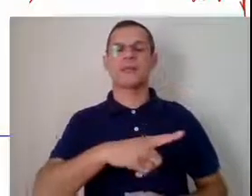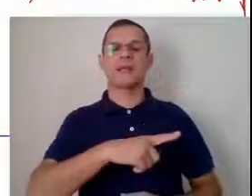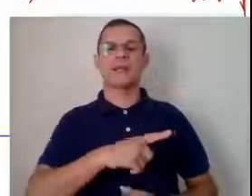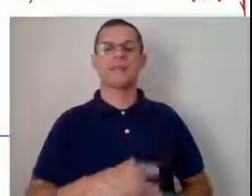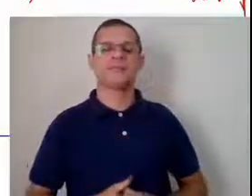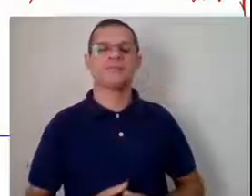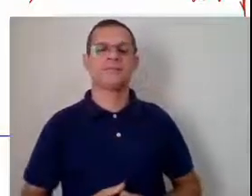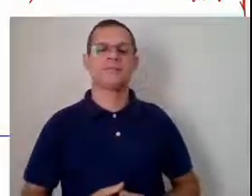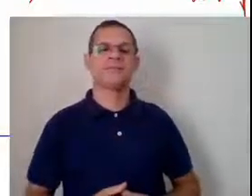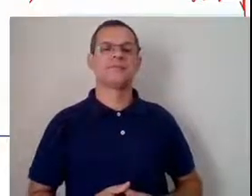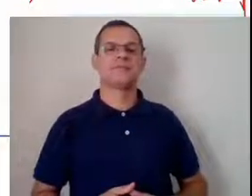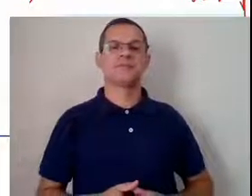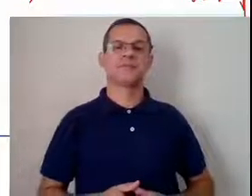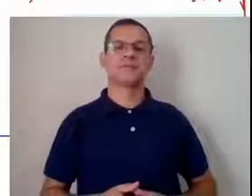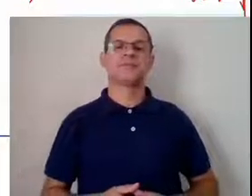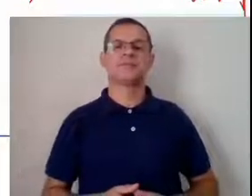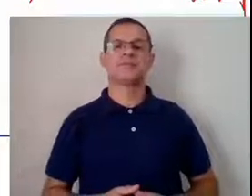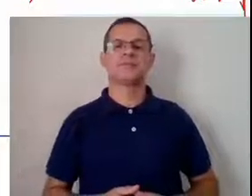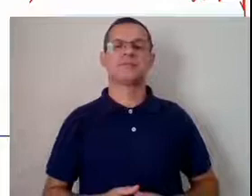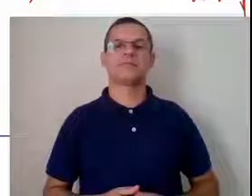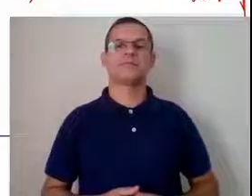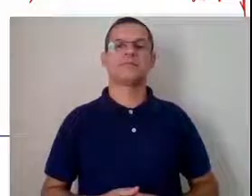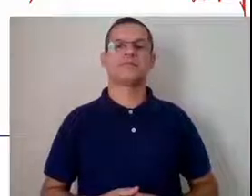aí algumas